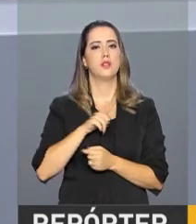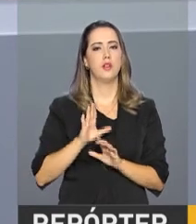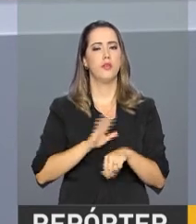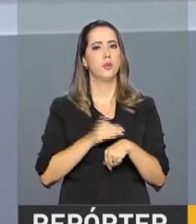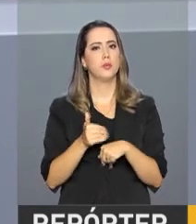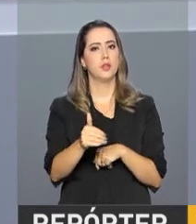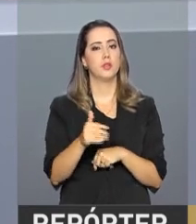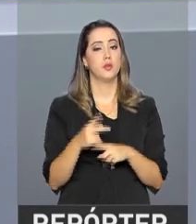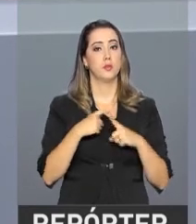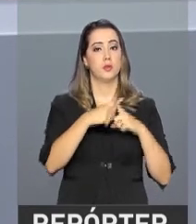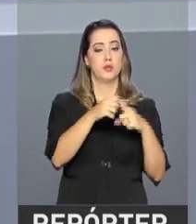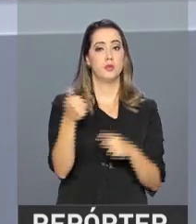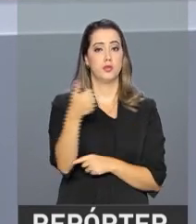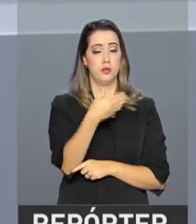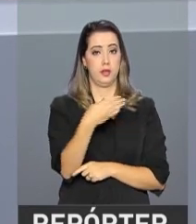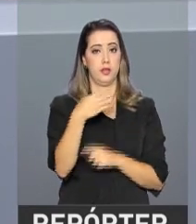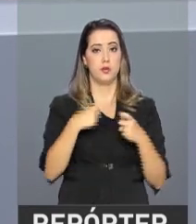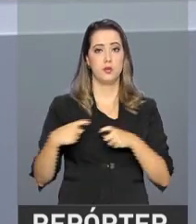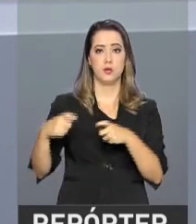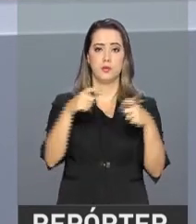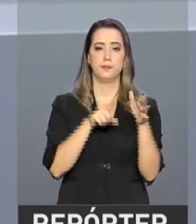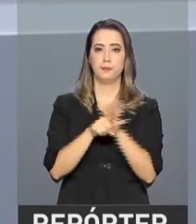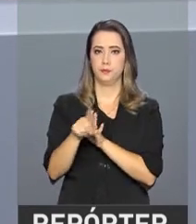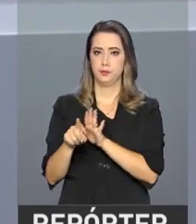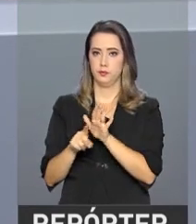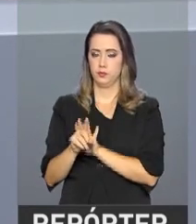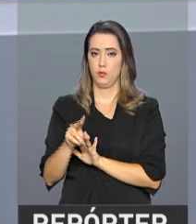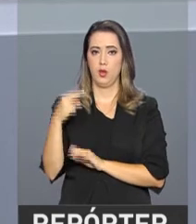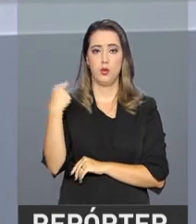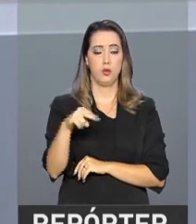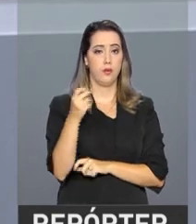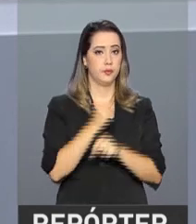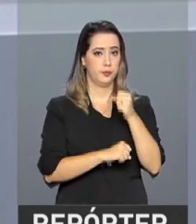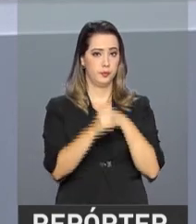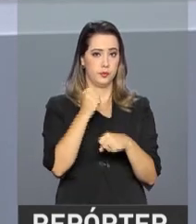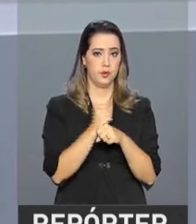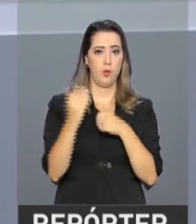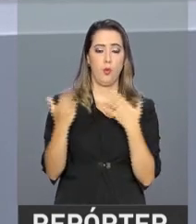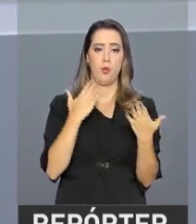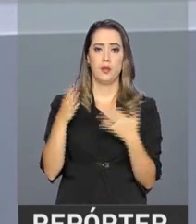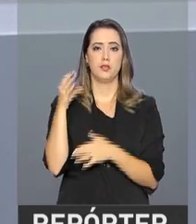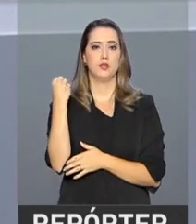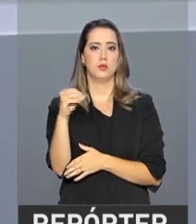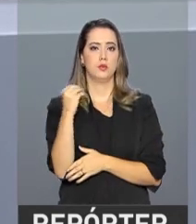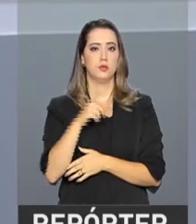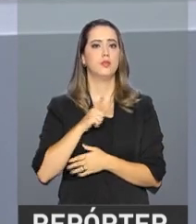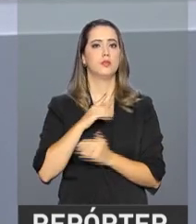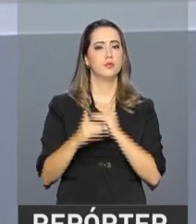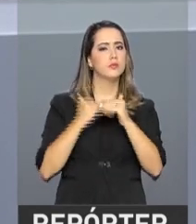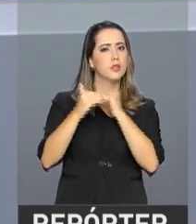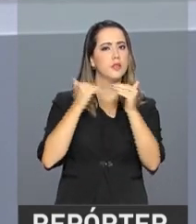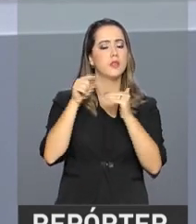resultado positivo em 14 dos 15 locais pesquisados já em novembro passado em comparação com outubro houve elevação